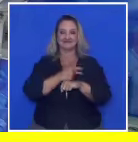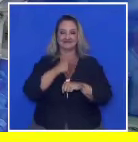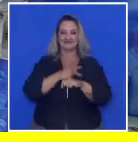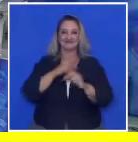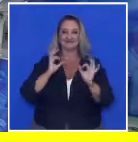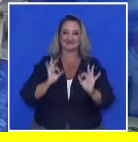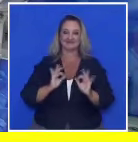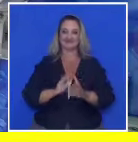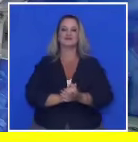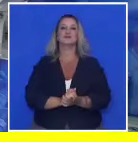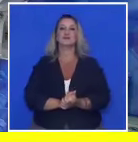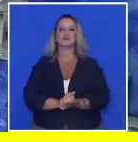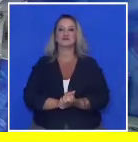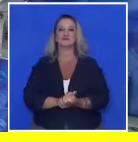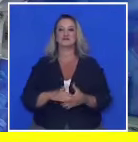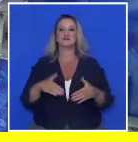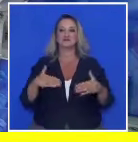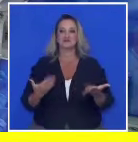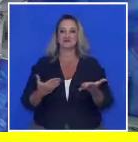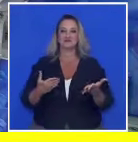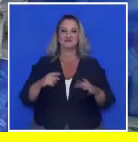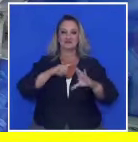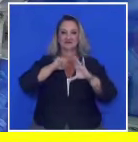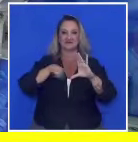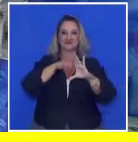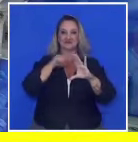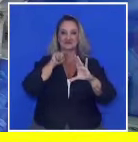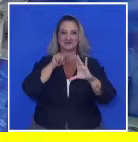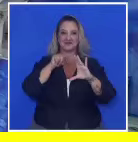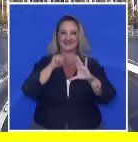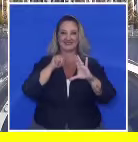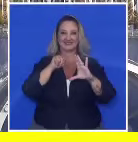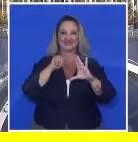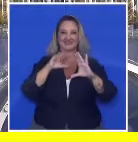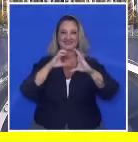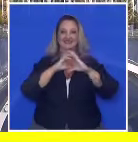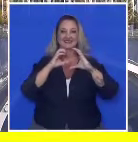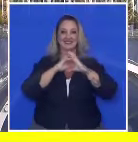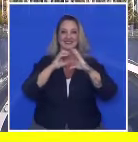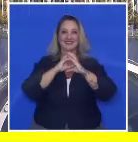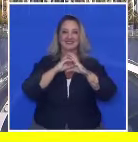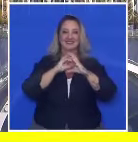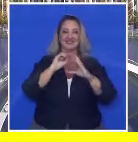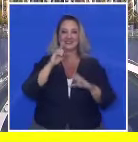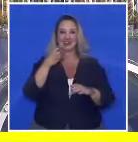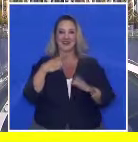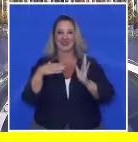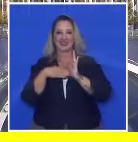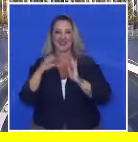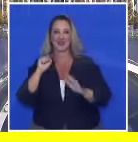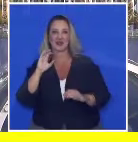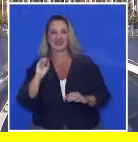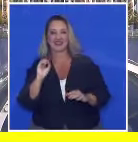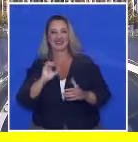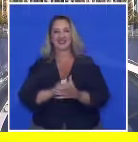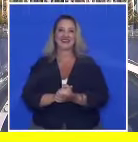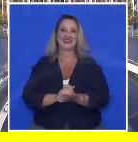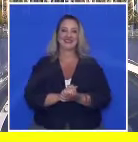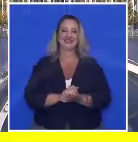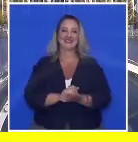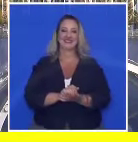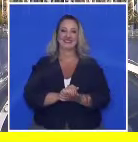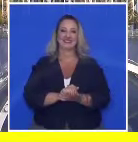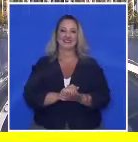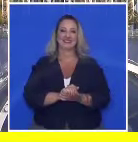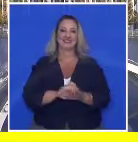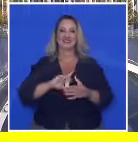prêmios fixos. Bom, nesse globo nós temos então as bolas numeradas de 01 a 80.